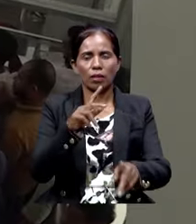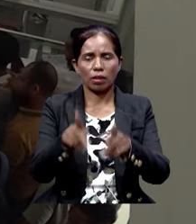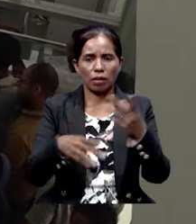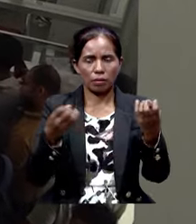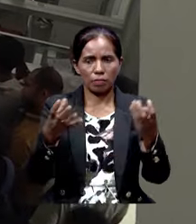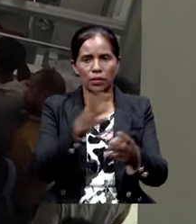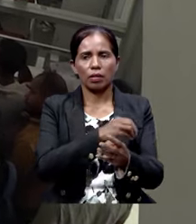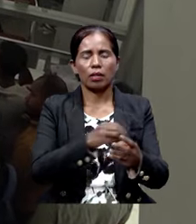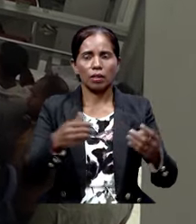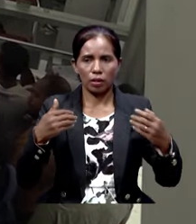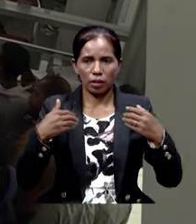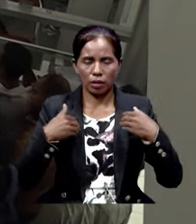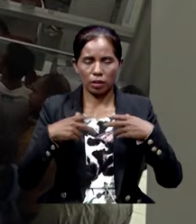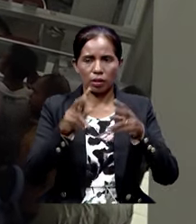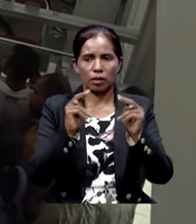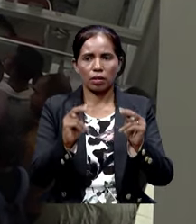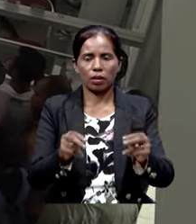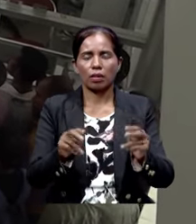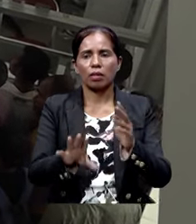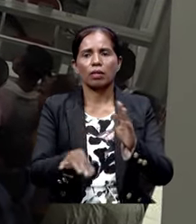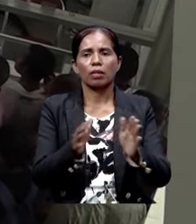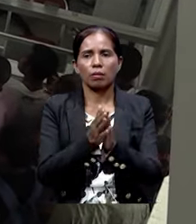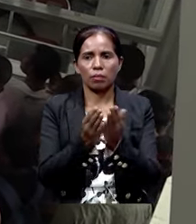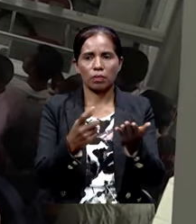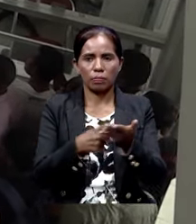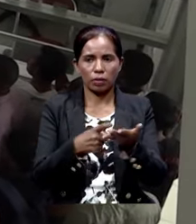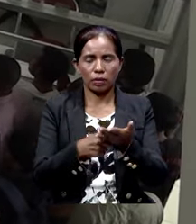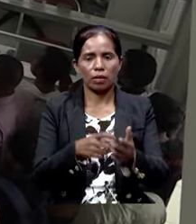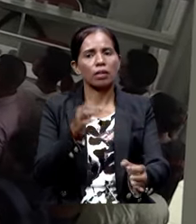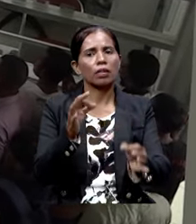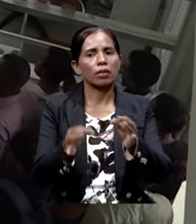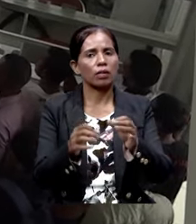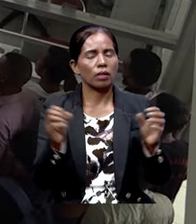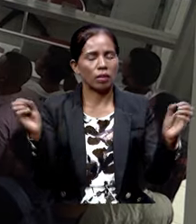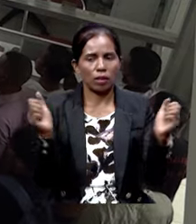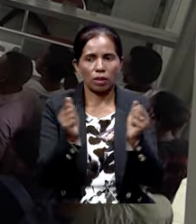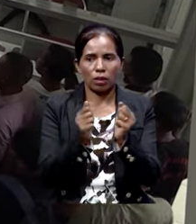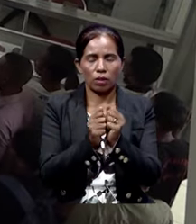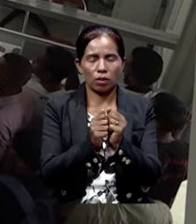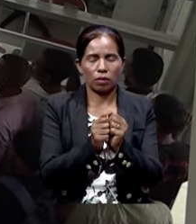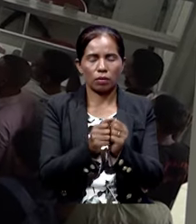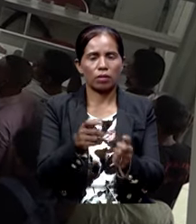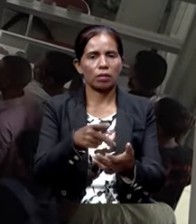Barak, mas ia necessidade a tuheta um passaporte mais que lajo gratuita.